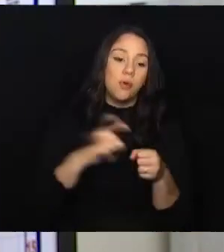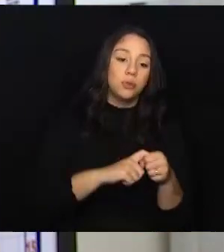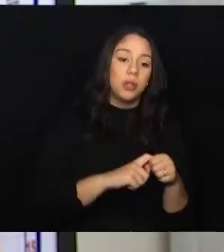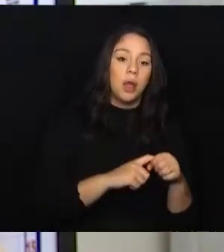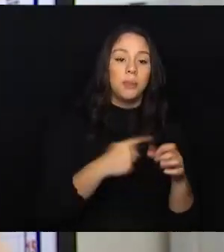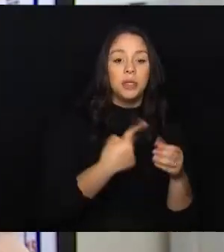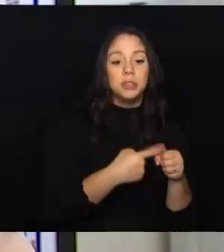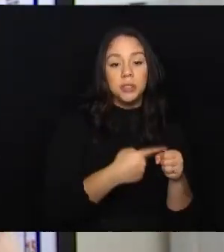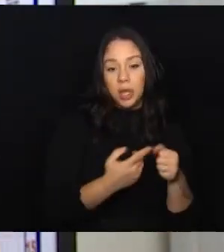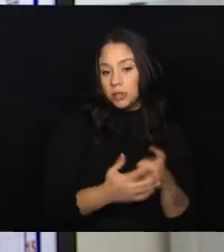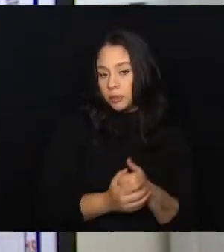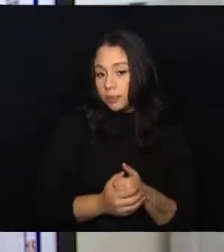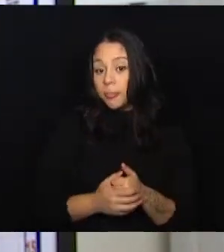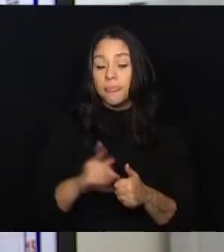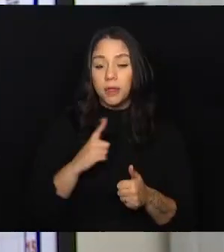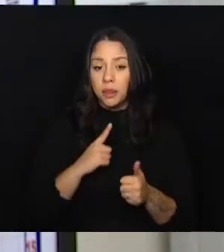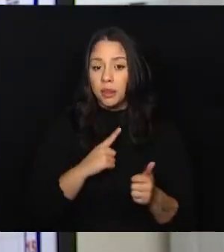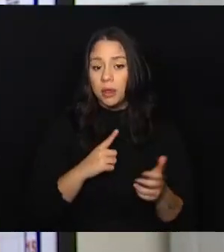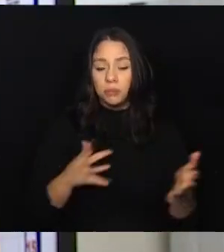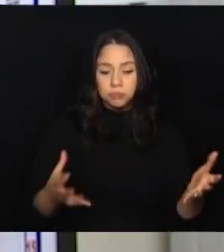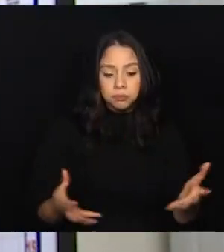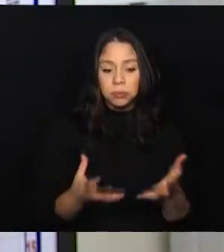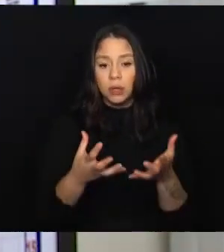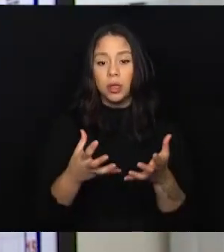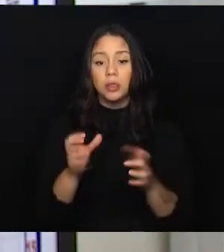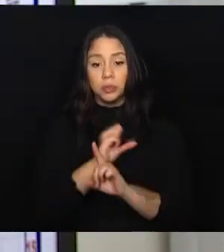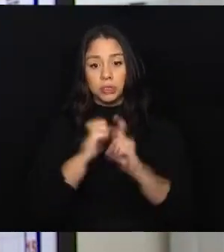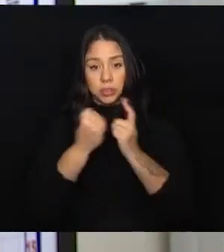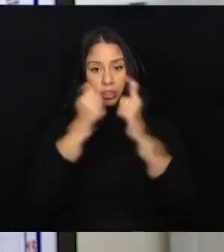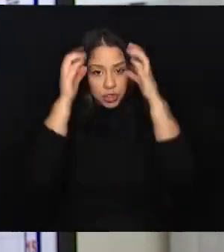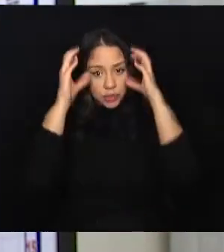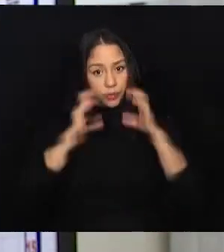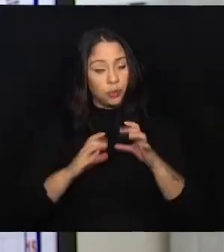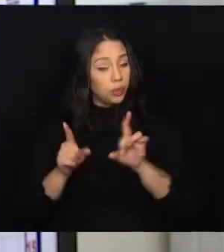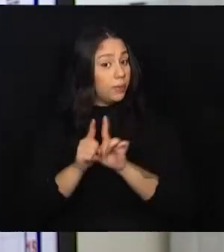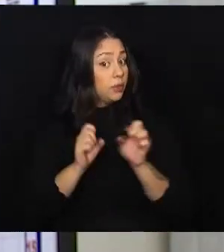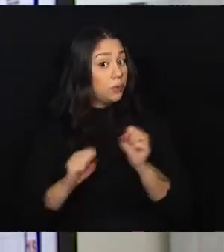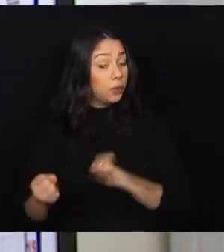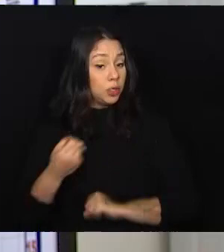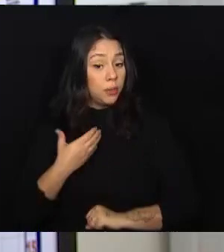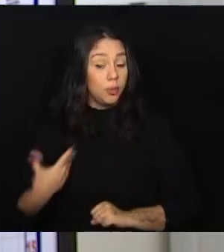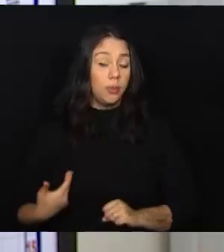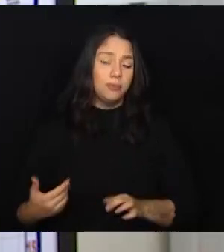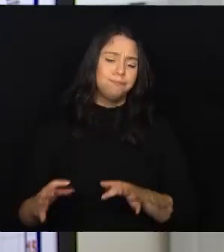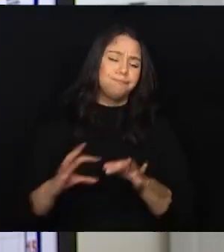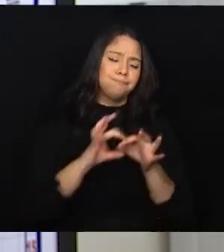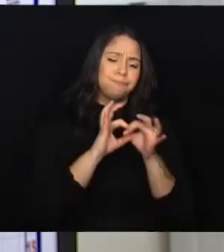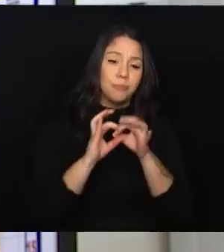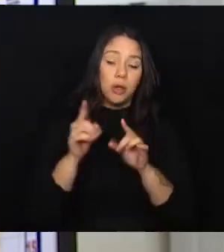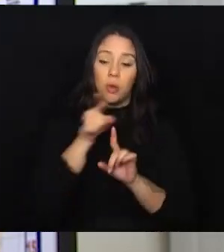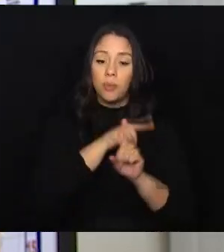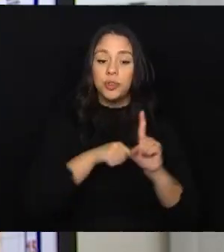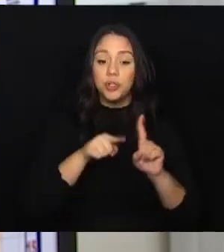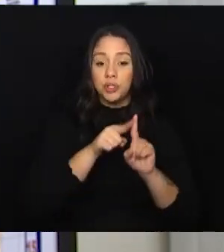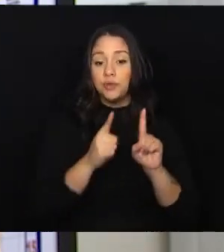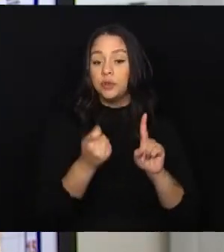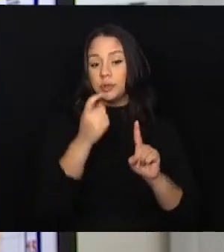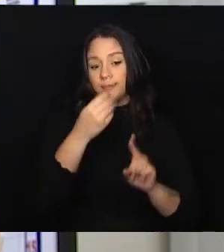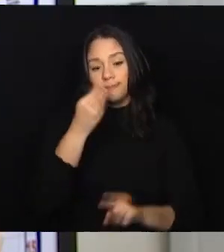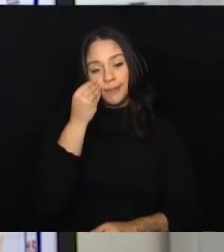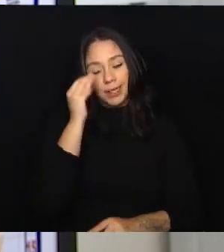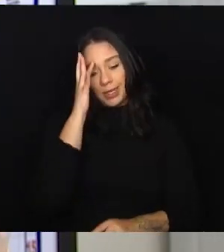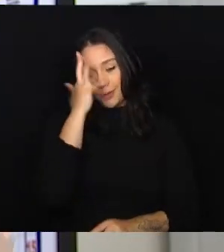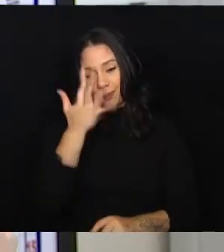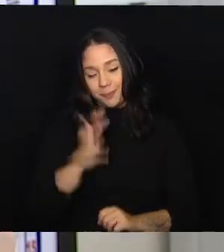retornar ao local de origem então juntou e mostrou força tanto da sociedade civil quanto do poder público quando se une em